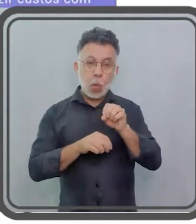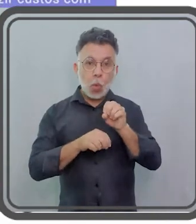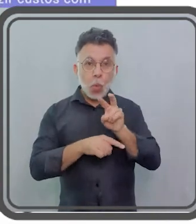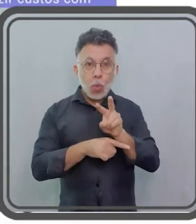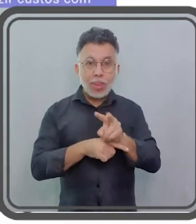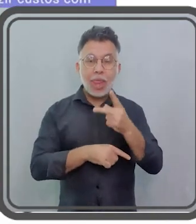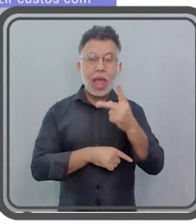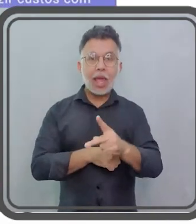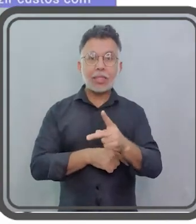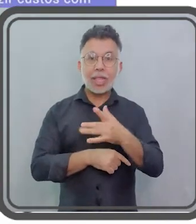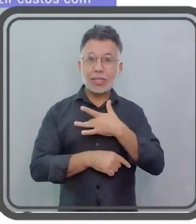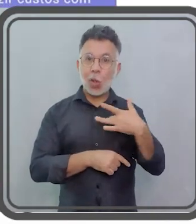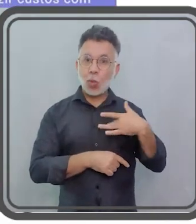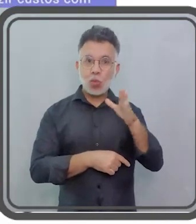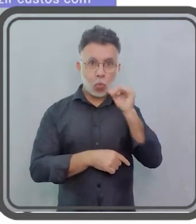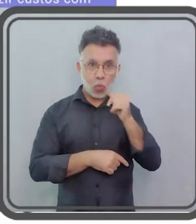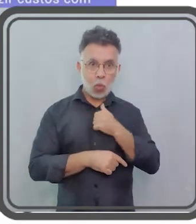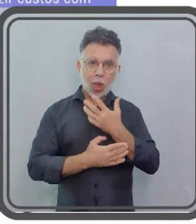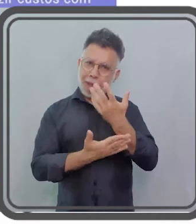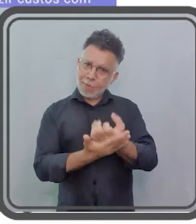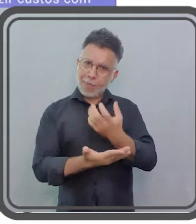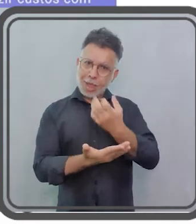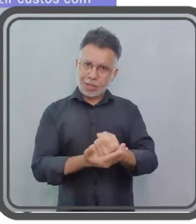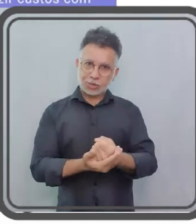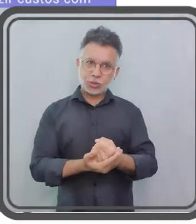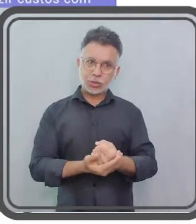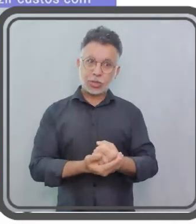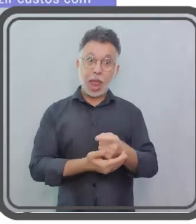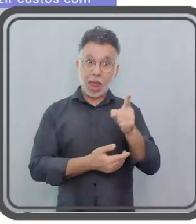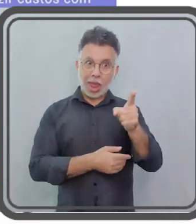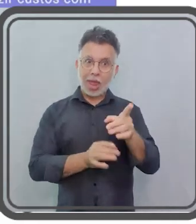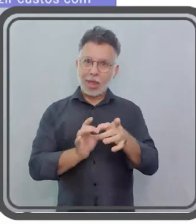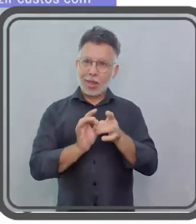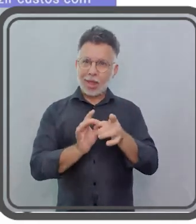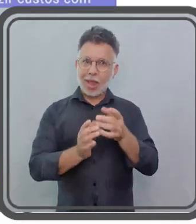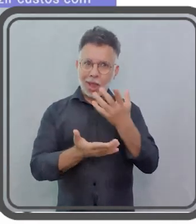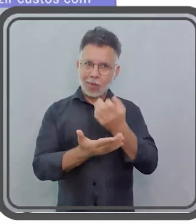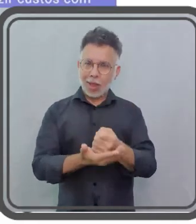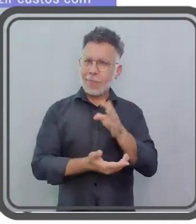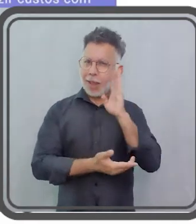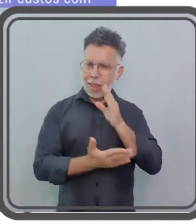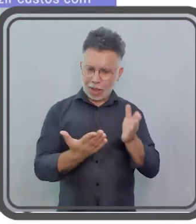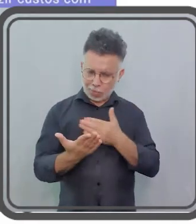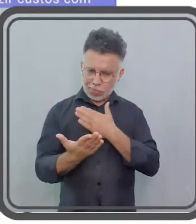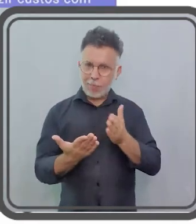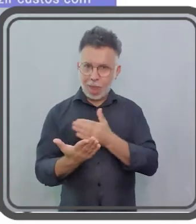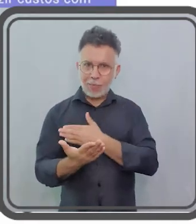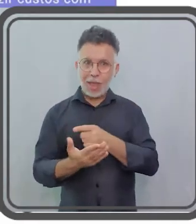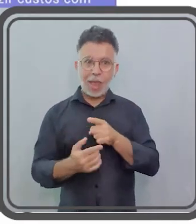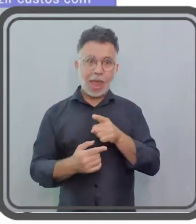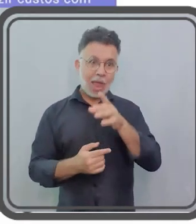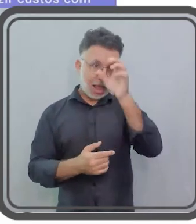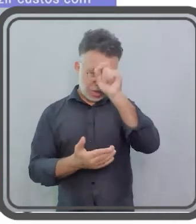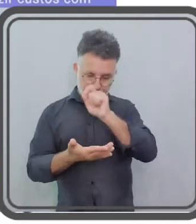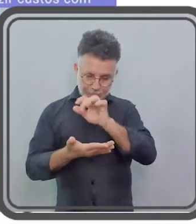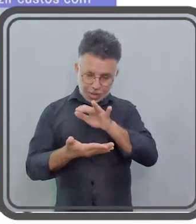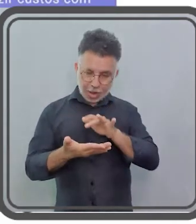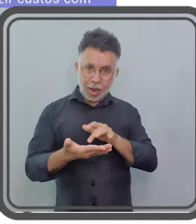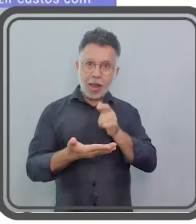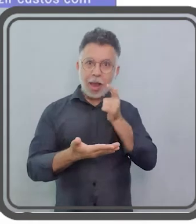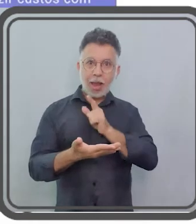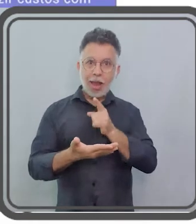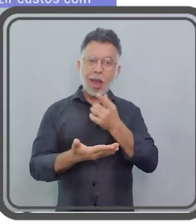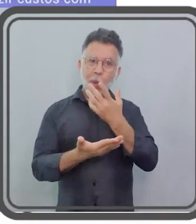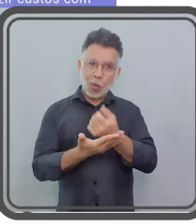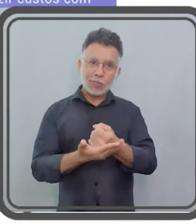Custos Operacionais da Sua Empresa. Eu baixei aqui o e-book enquanto o Nestor falava um pouquinho. É bem legal o e-book. Então, você preenche seus dados ali e pode baixar o